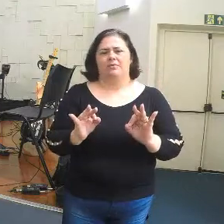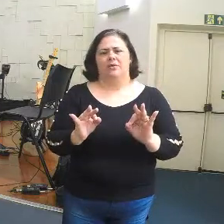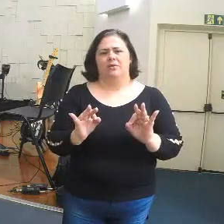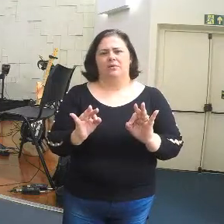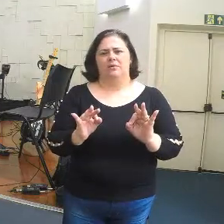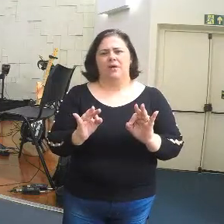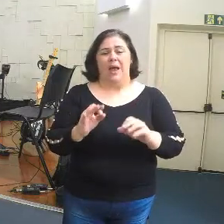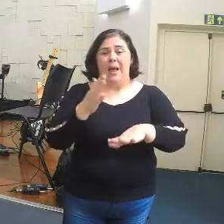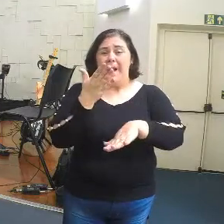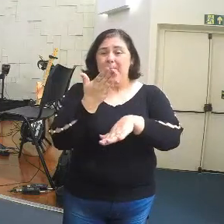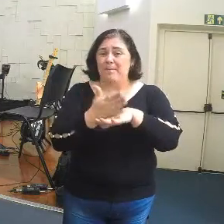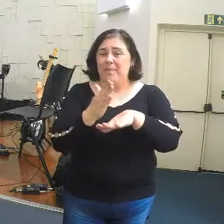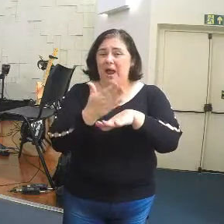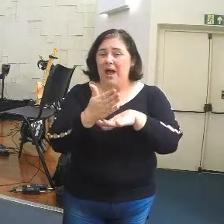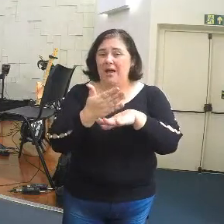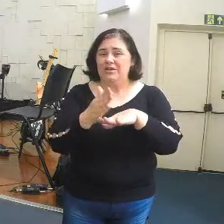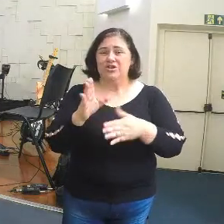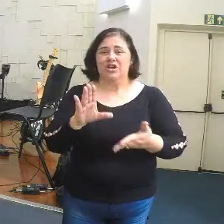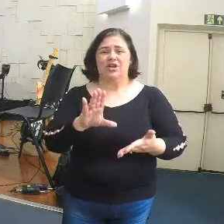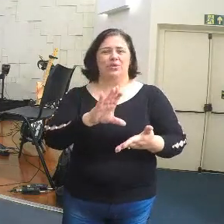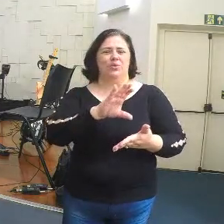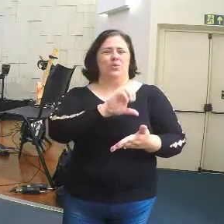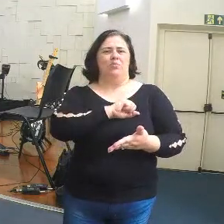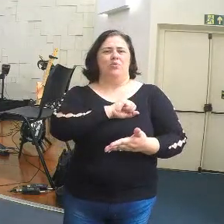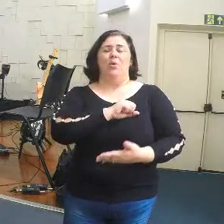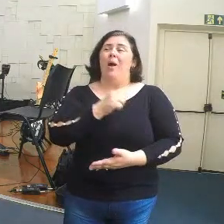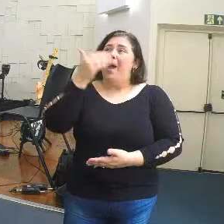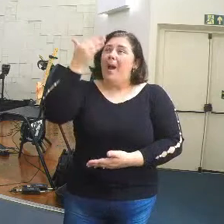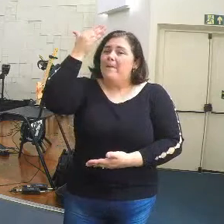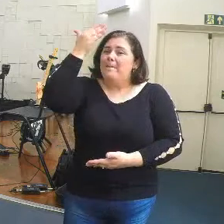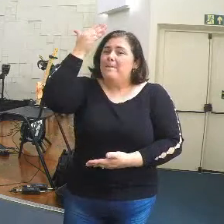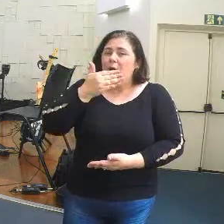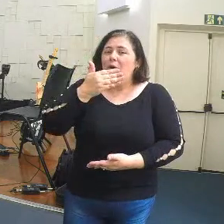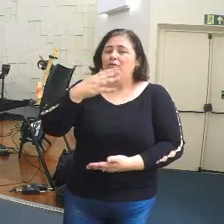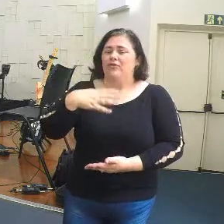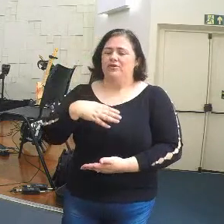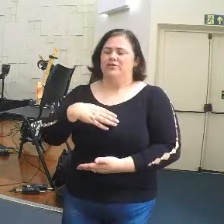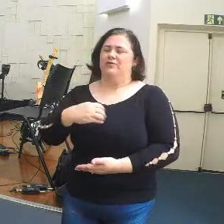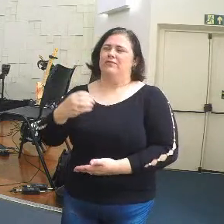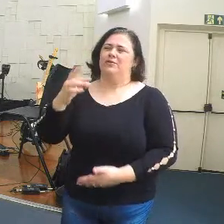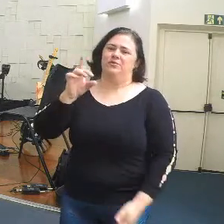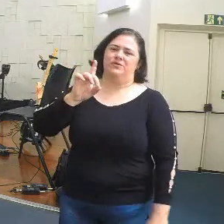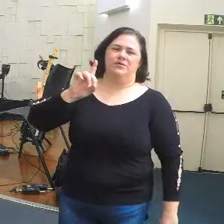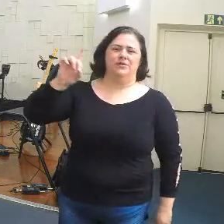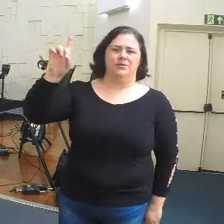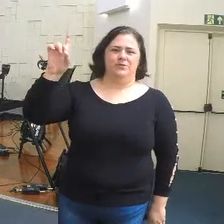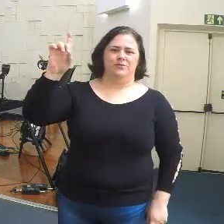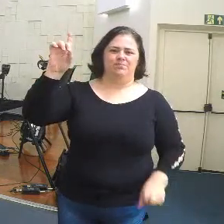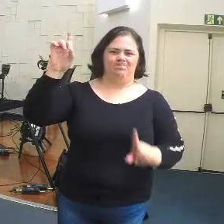A prática do amor é a prova da filiação a Deus e, ao mesmo